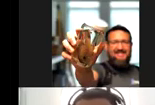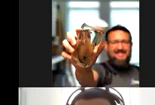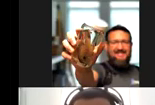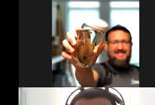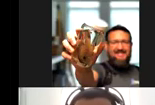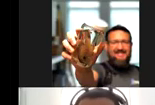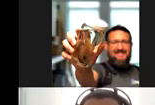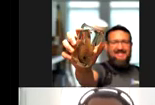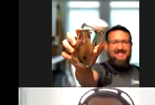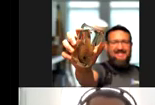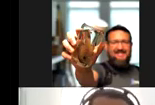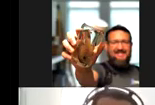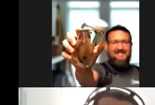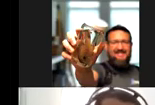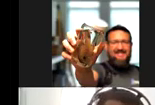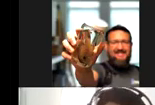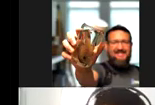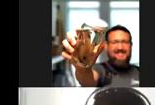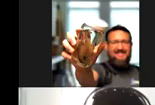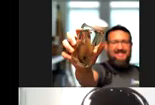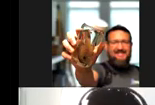emissão energética dos materiais.